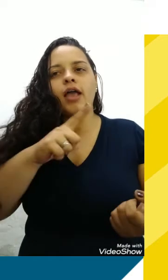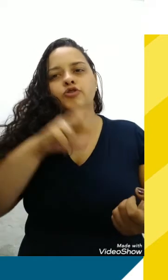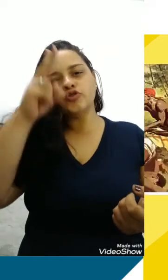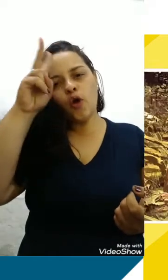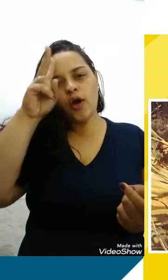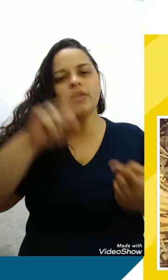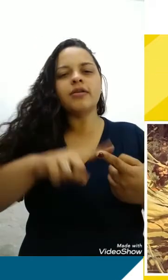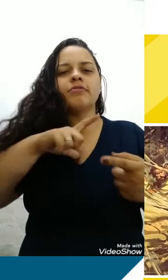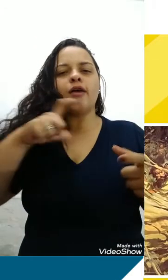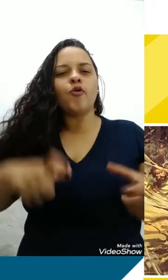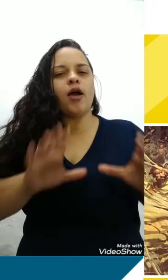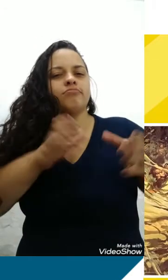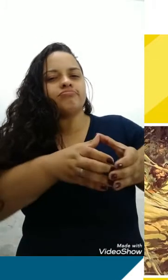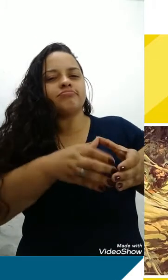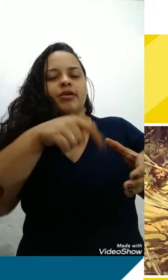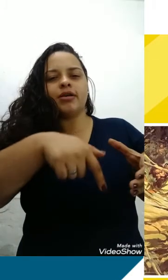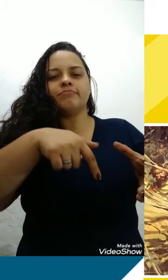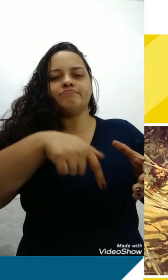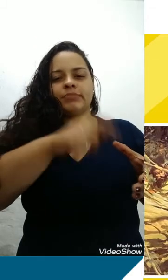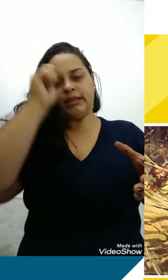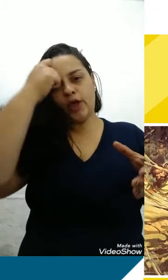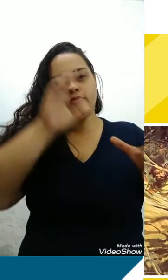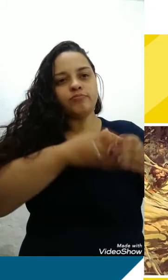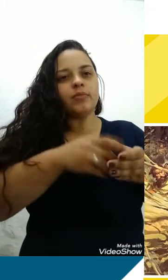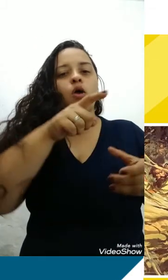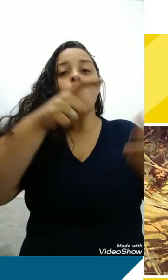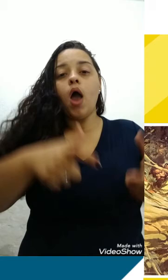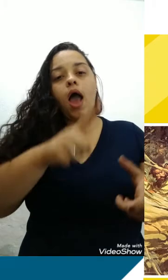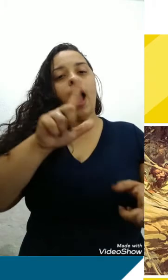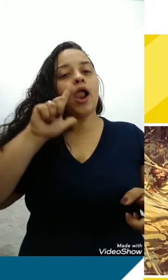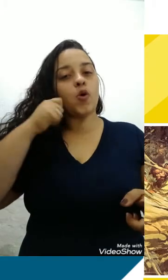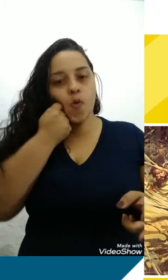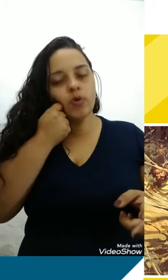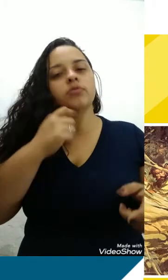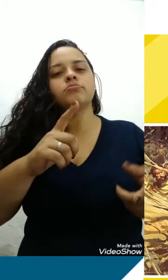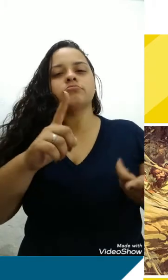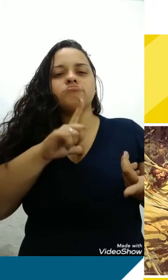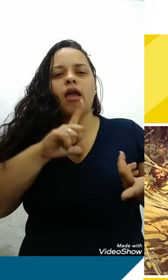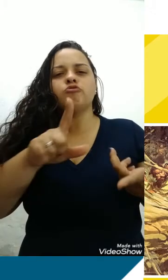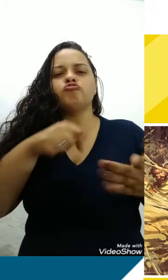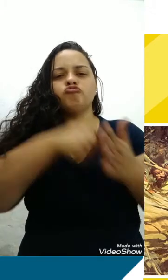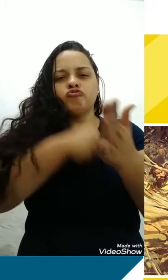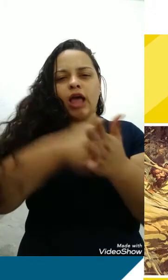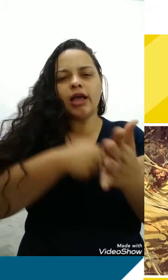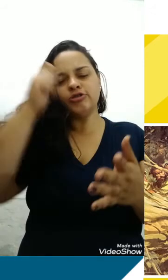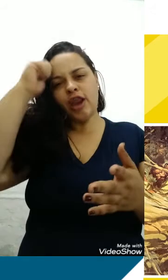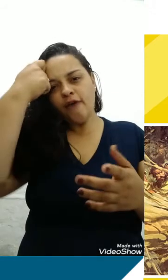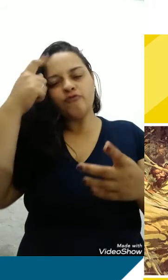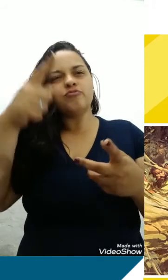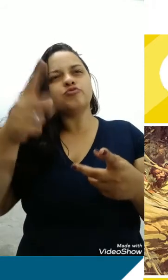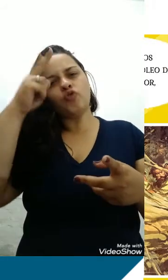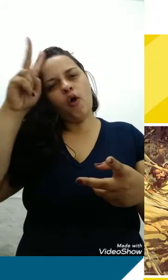dos Palmares, localizado no que é hoje o estado de Alagoas, e onde lutaram contra a escravidão importantes figuras históricas,